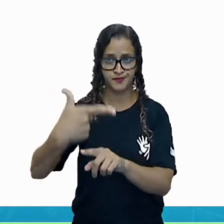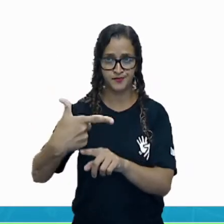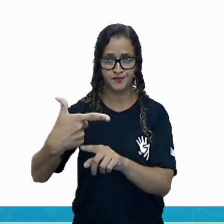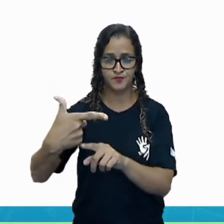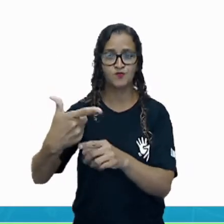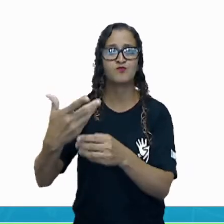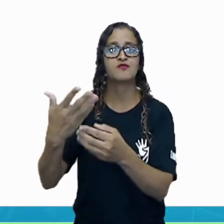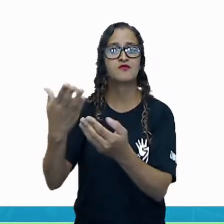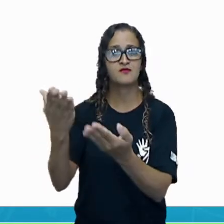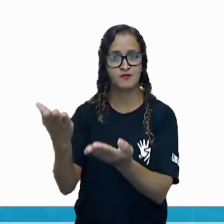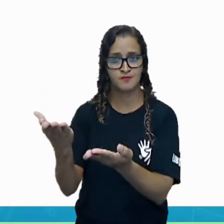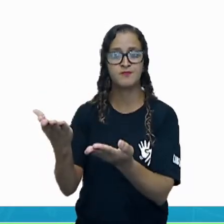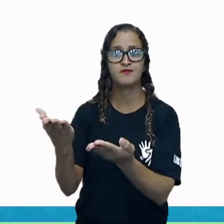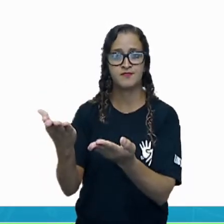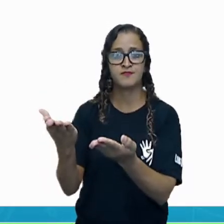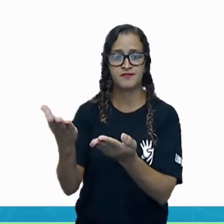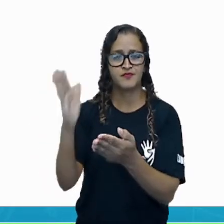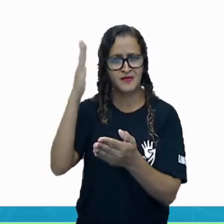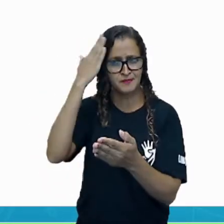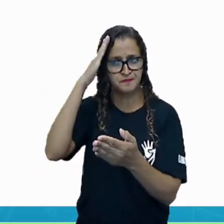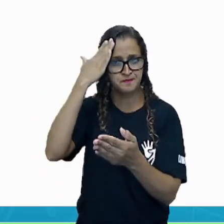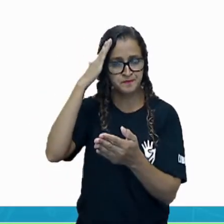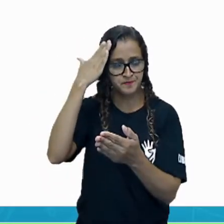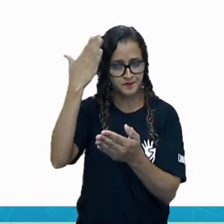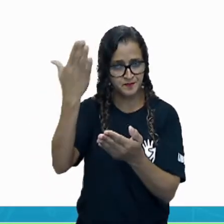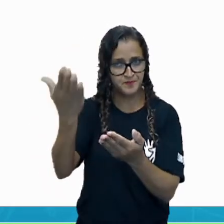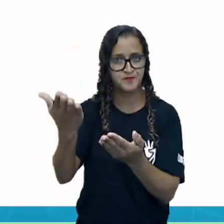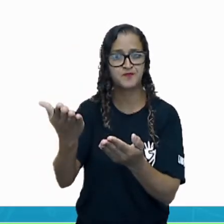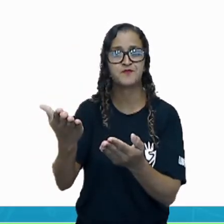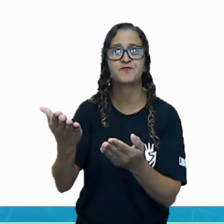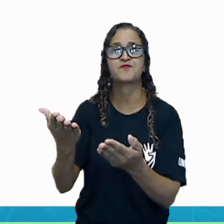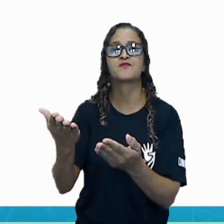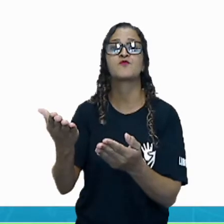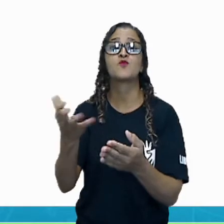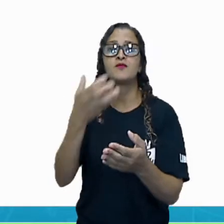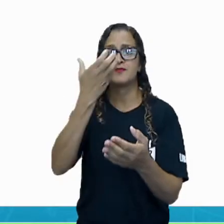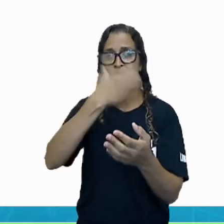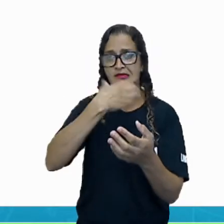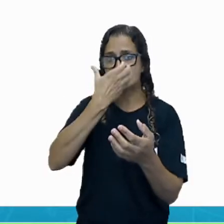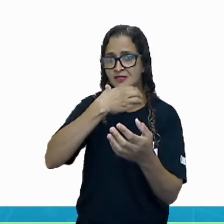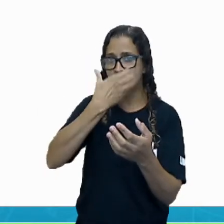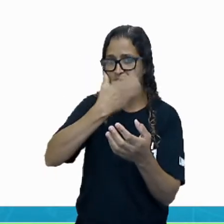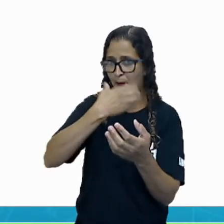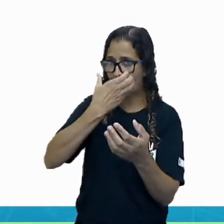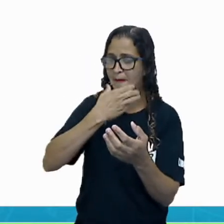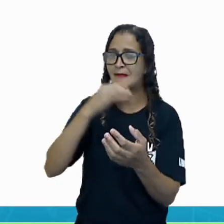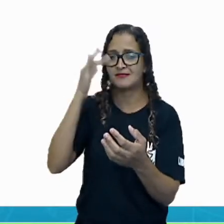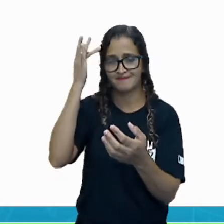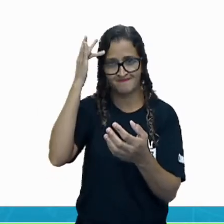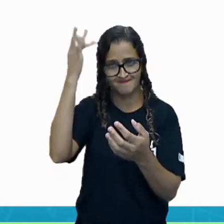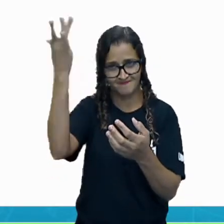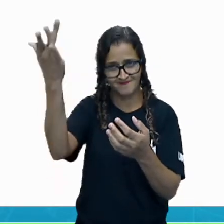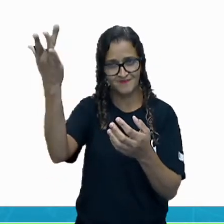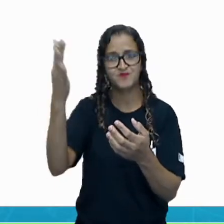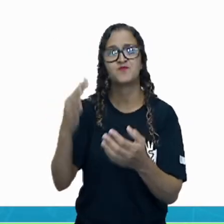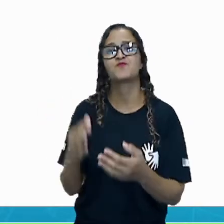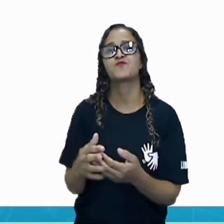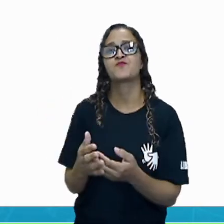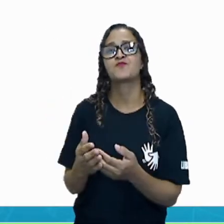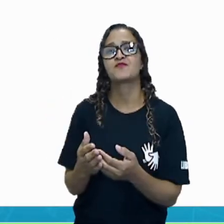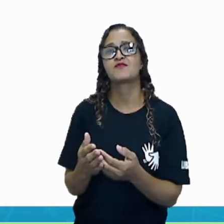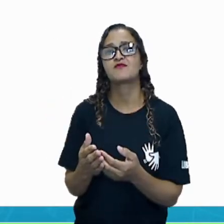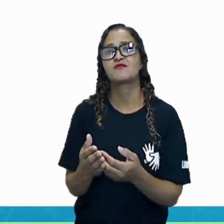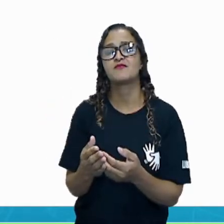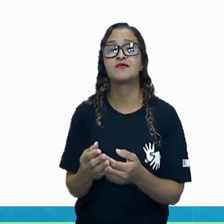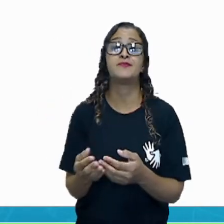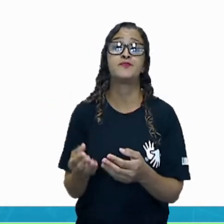1 é igual a 2. Para ficar fácil, olha, eu representei com maçãs. Meu pai